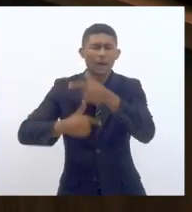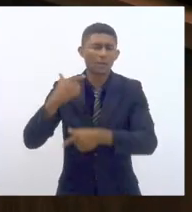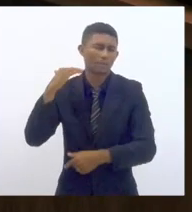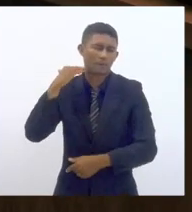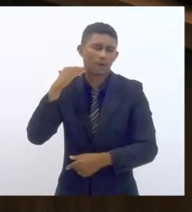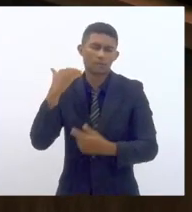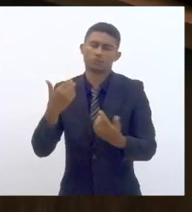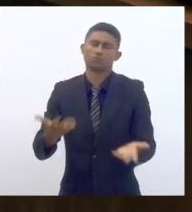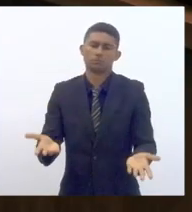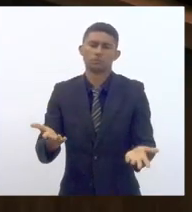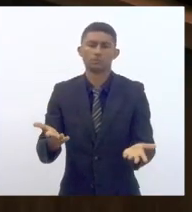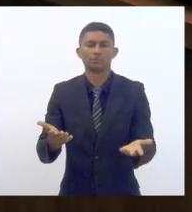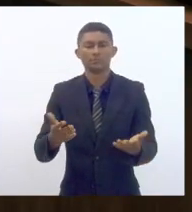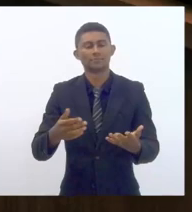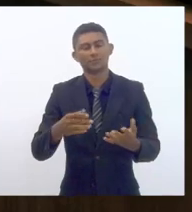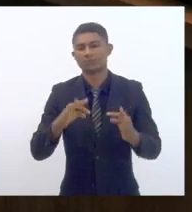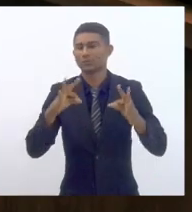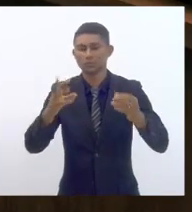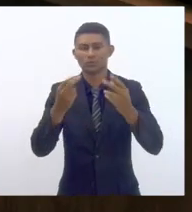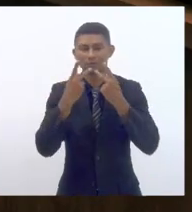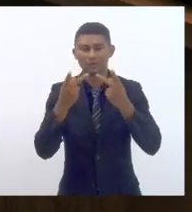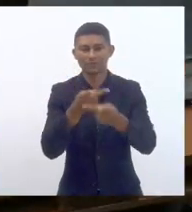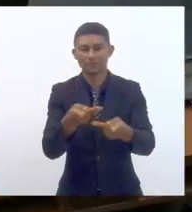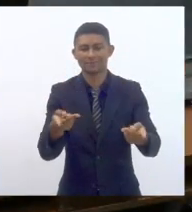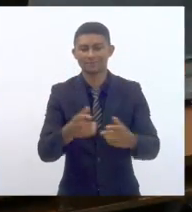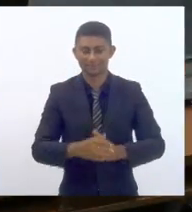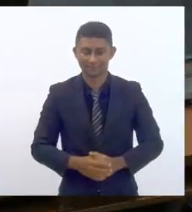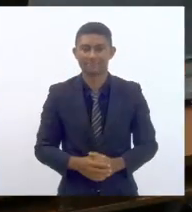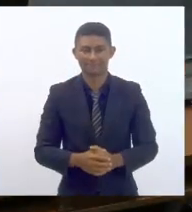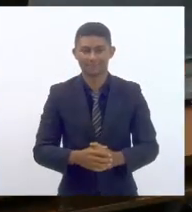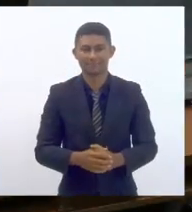as declarações que eu queria fazer na sessão de hoje.